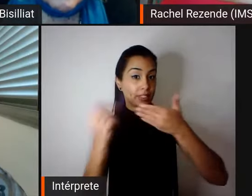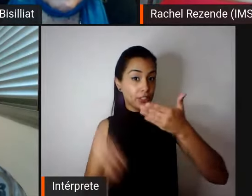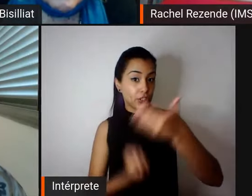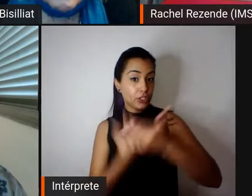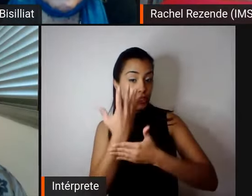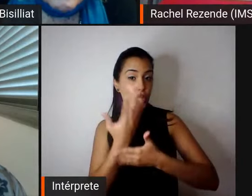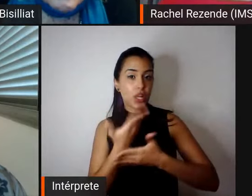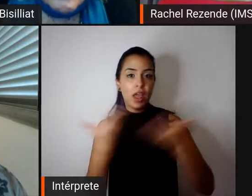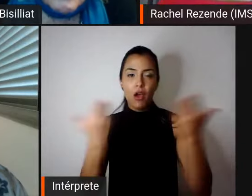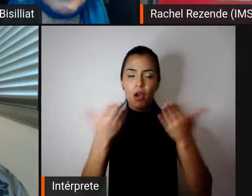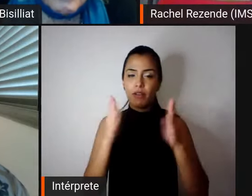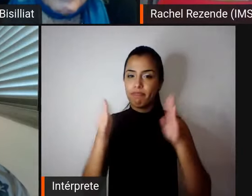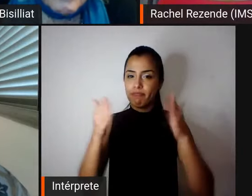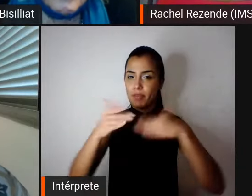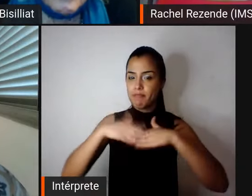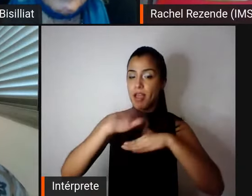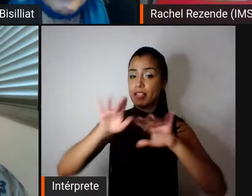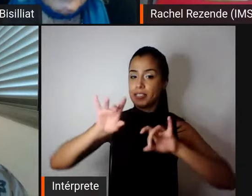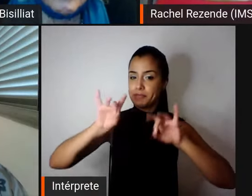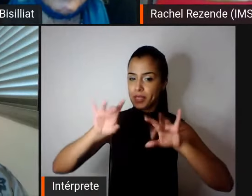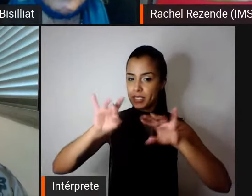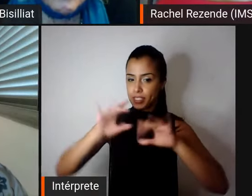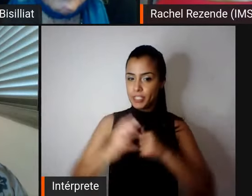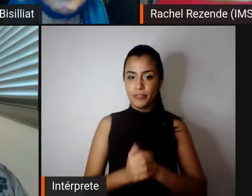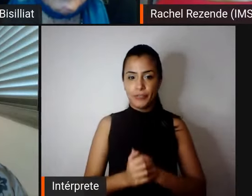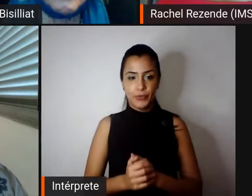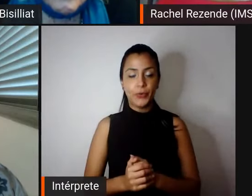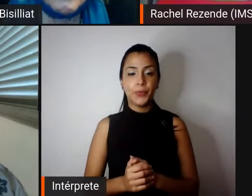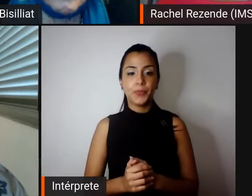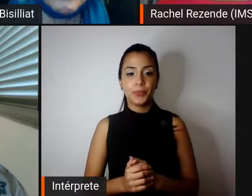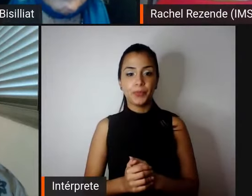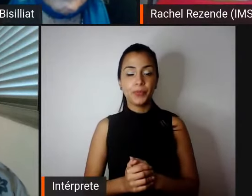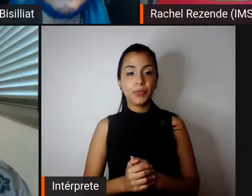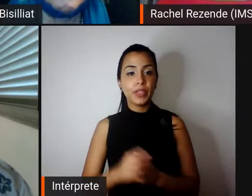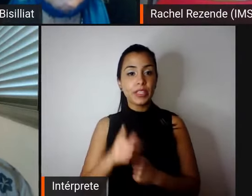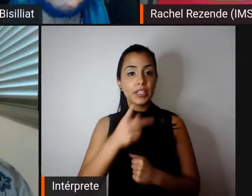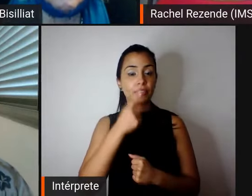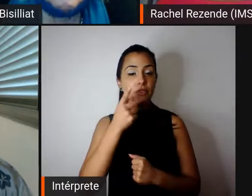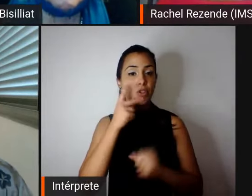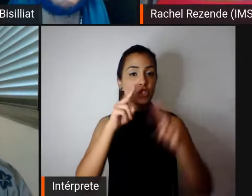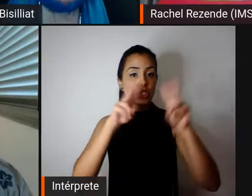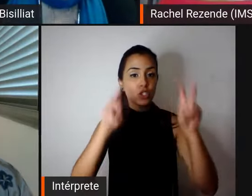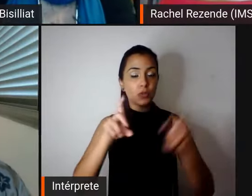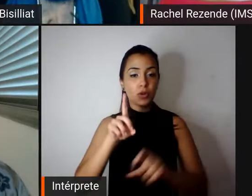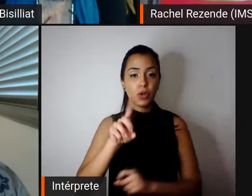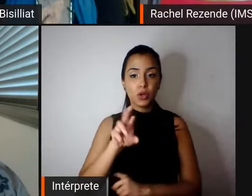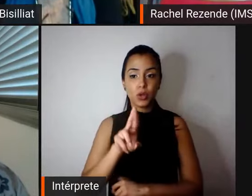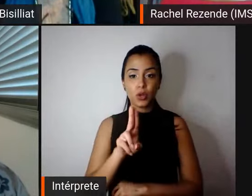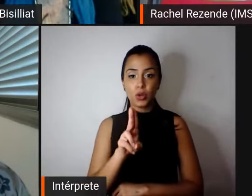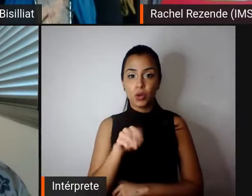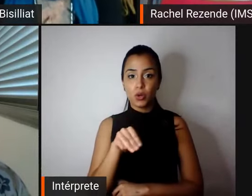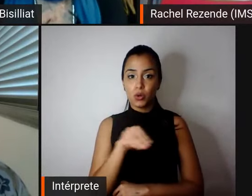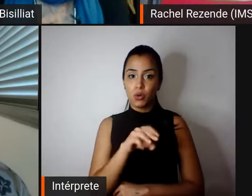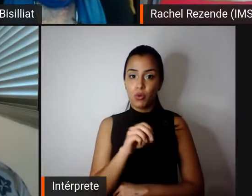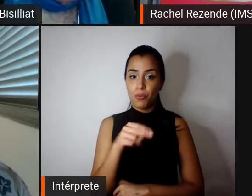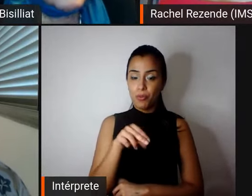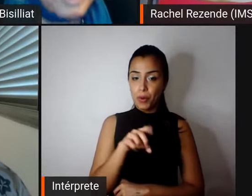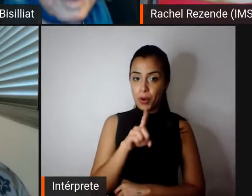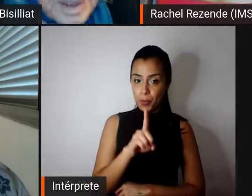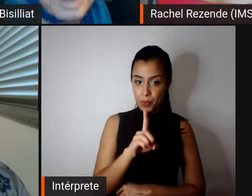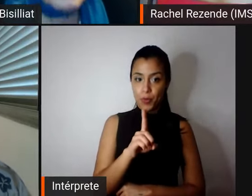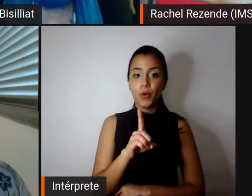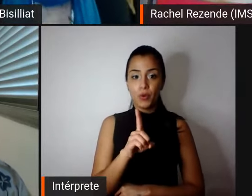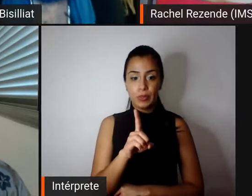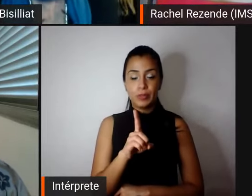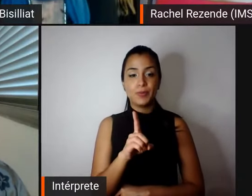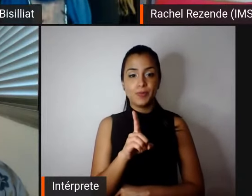específico, sobre o livro que você fez com um poema inédito do Drummond, que foi um convite aí de outro bibliófilo, né, que é